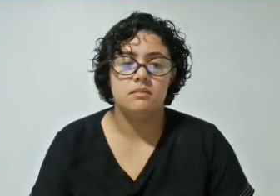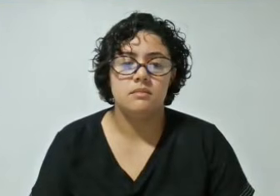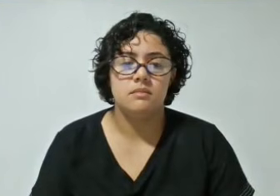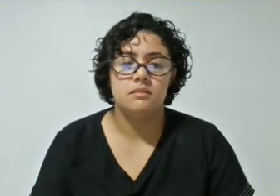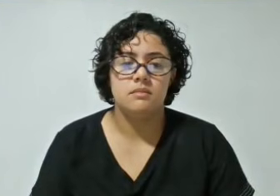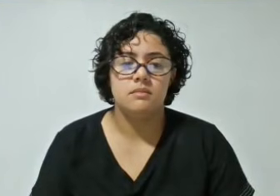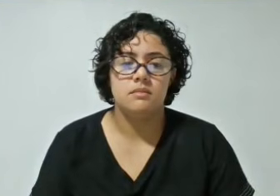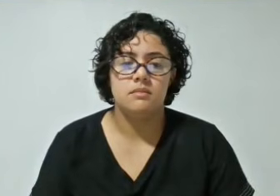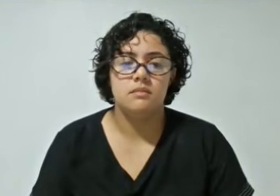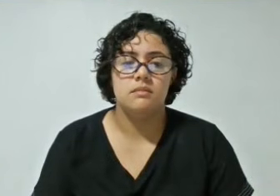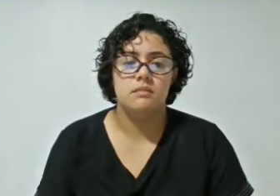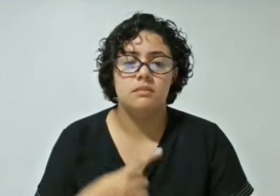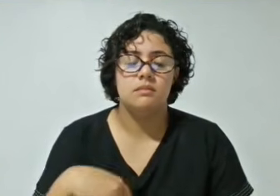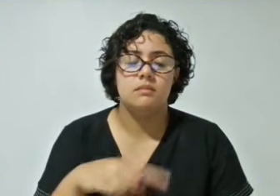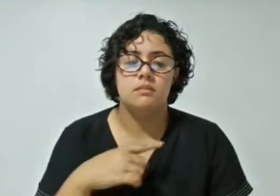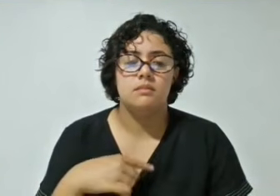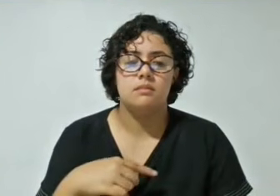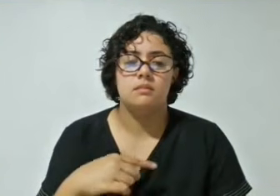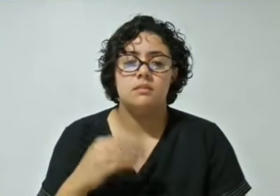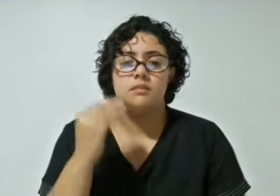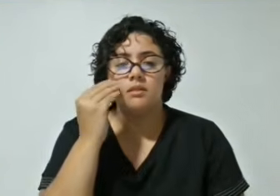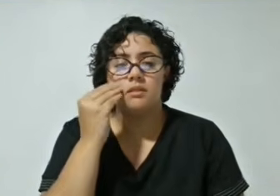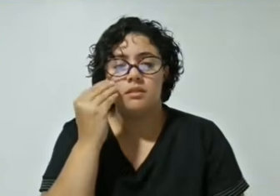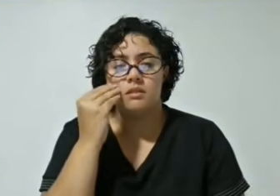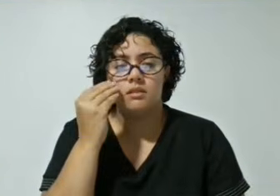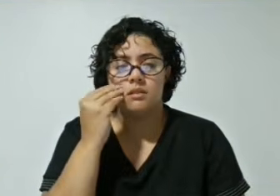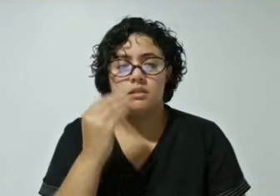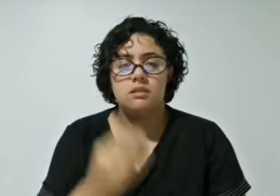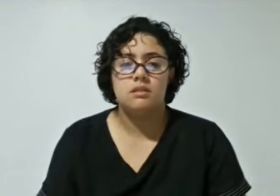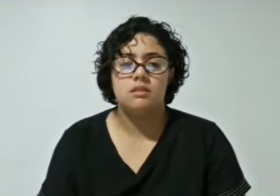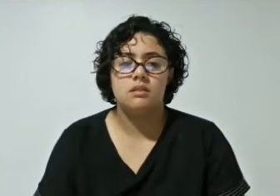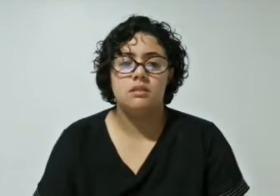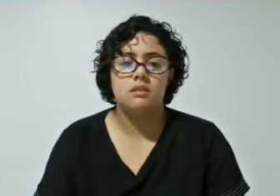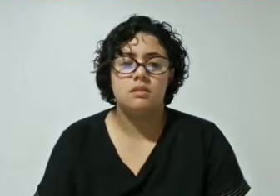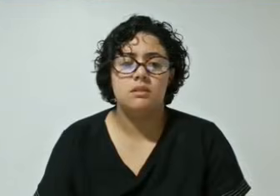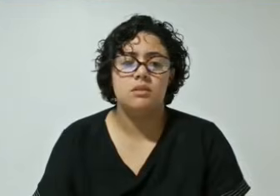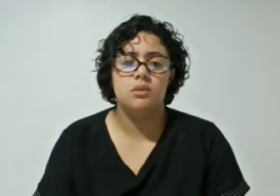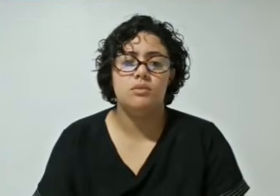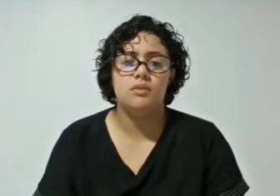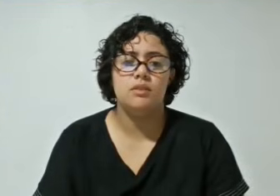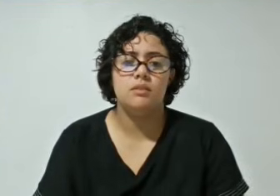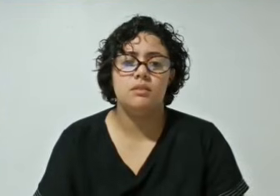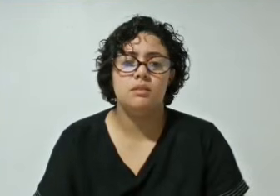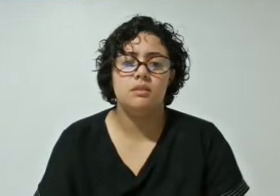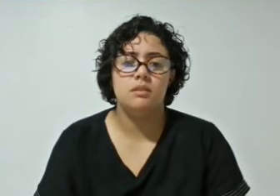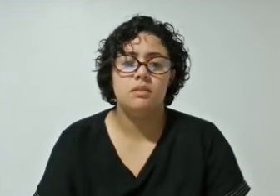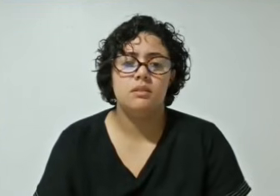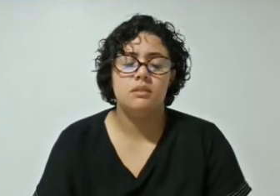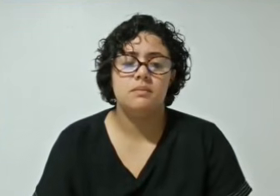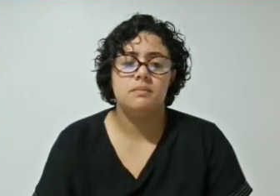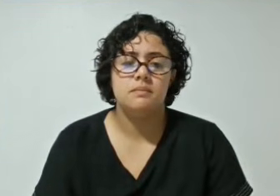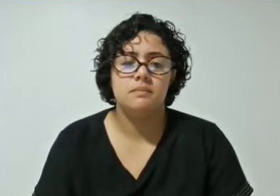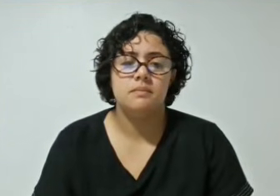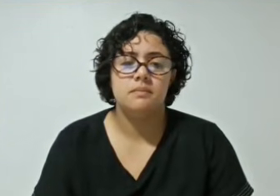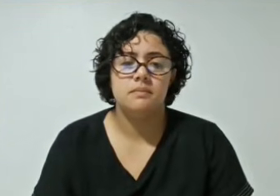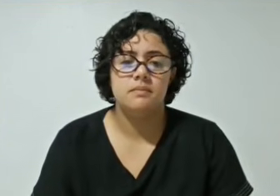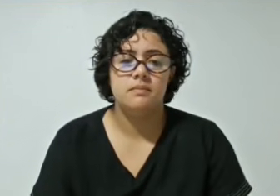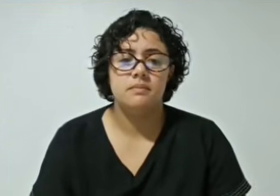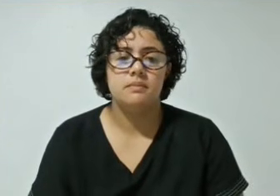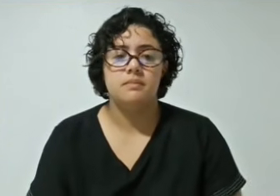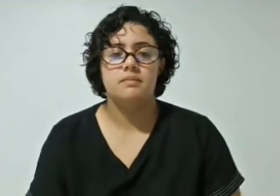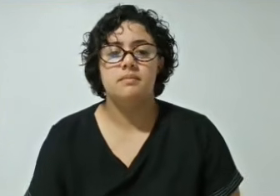isso. Nós estamos na tentativa de organização da sociedade civil na retomada desse vetor norte dos equipamentos